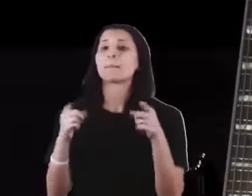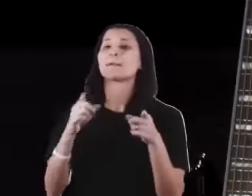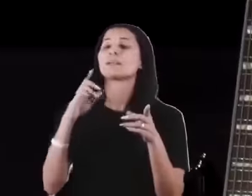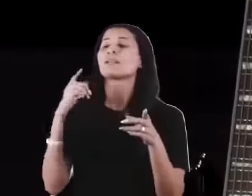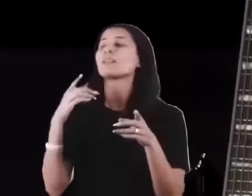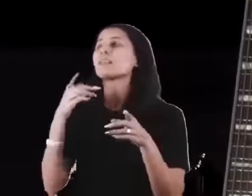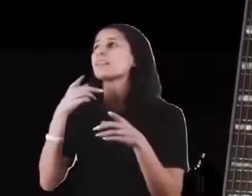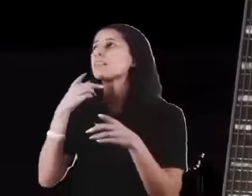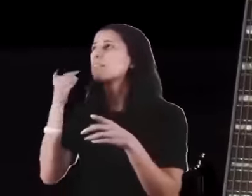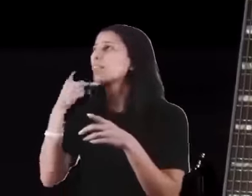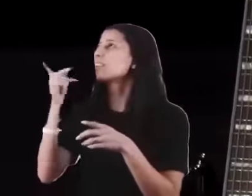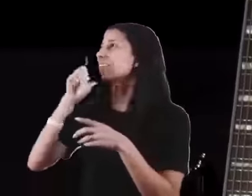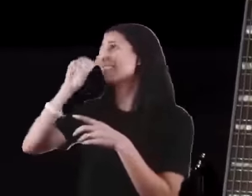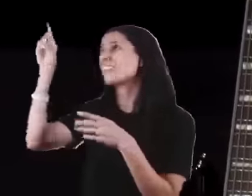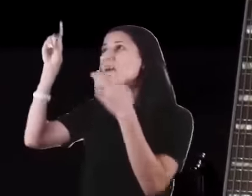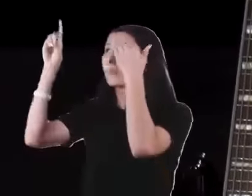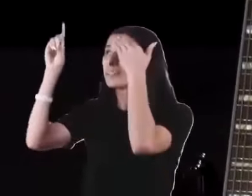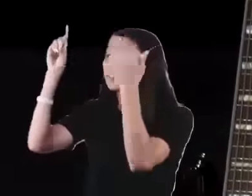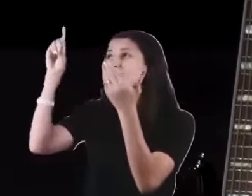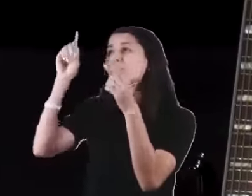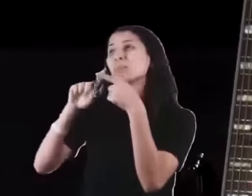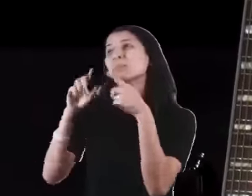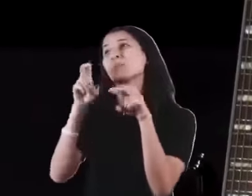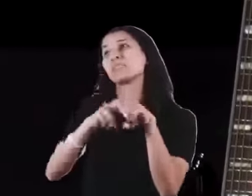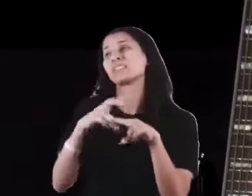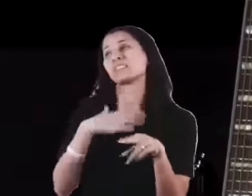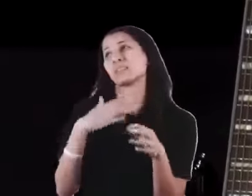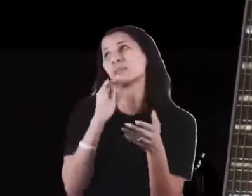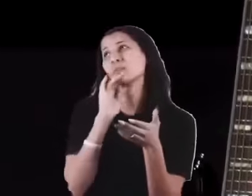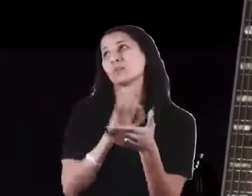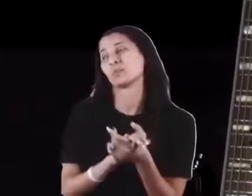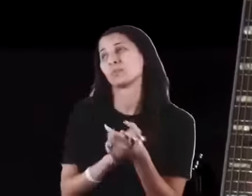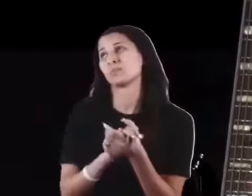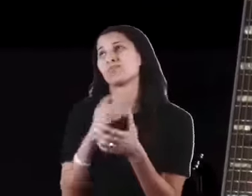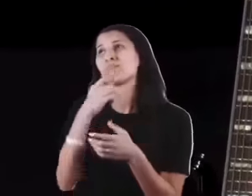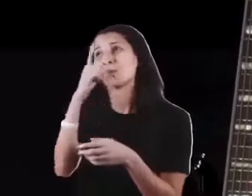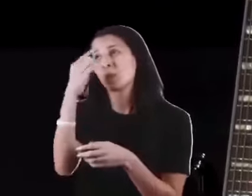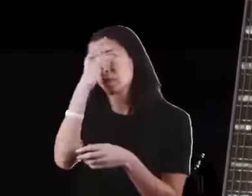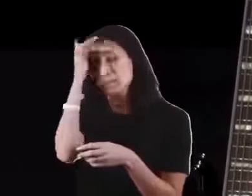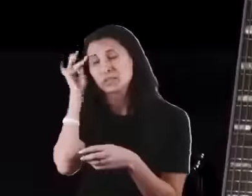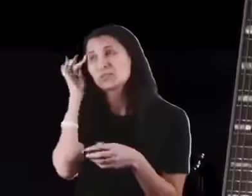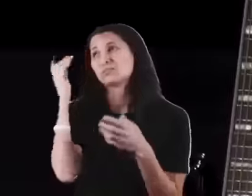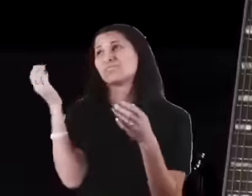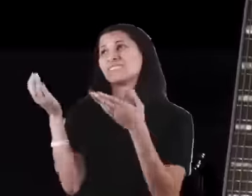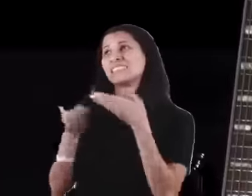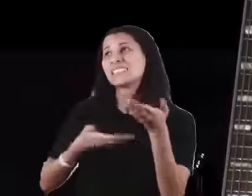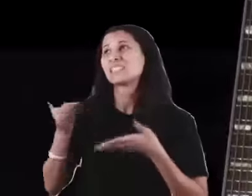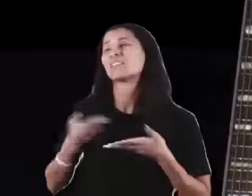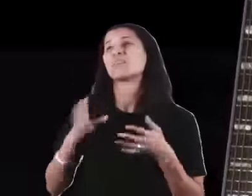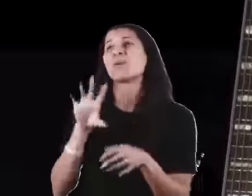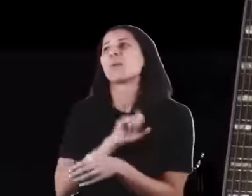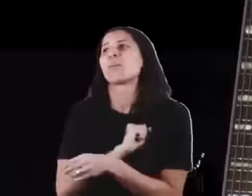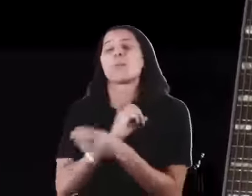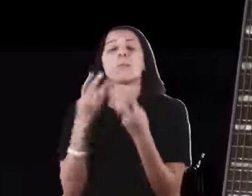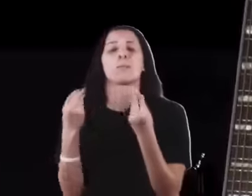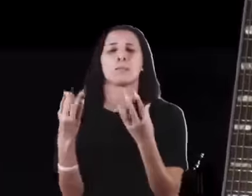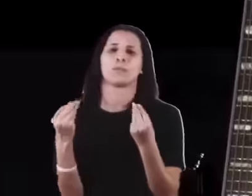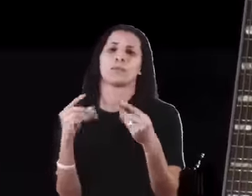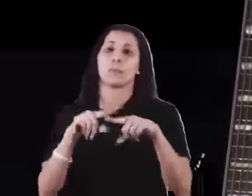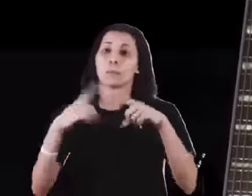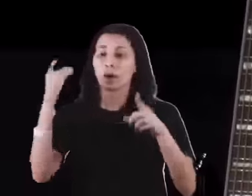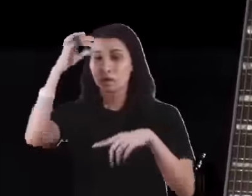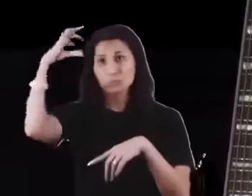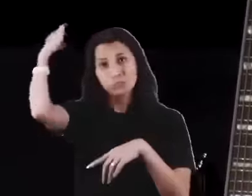obrigada por que eu tô sentada aqui com meu esposo tem alguém me servindo com tanto amor mas naquela hora o espírito